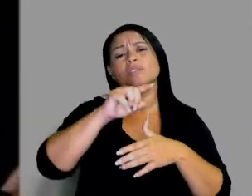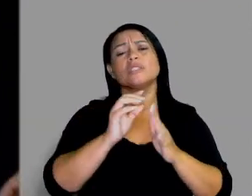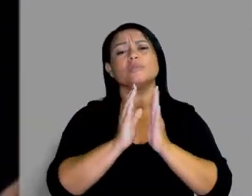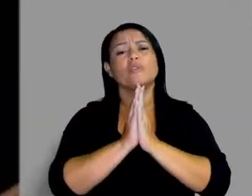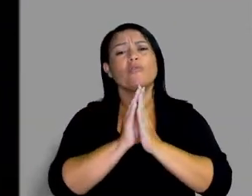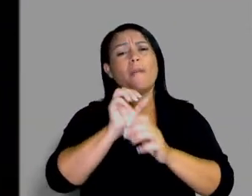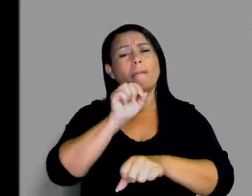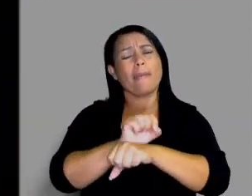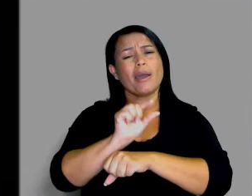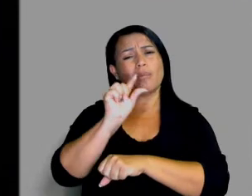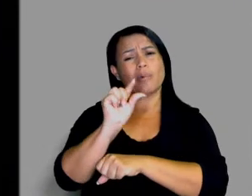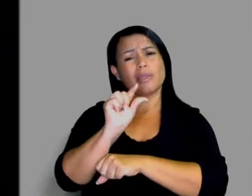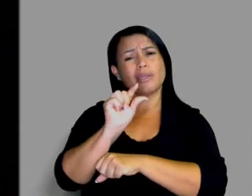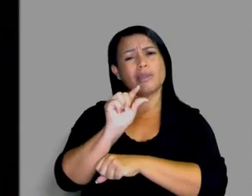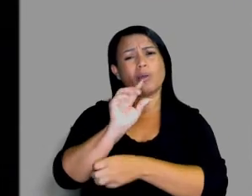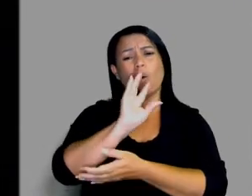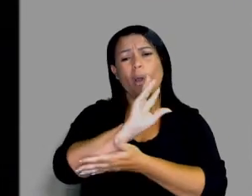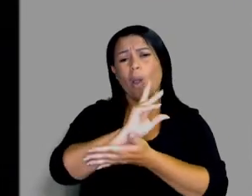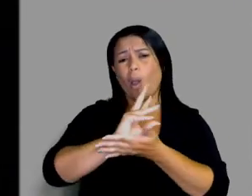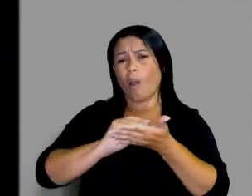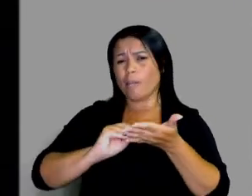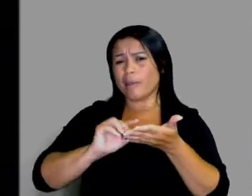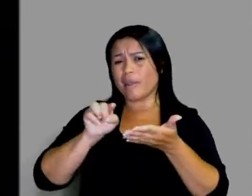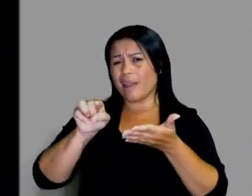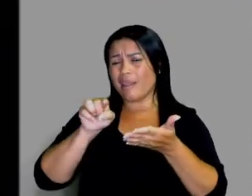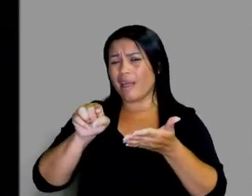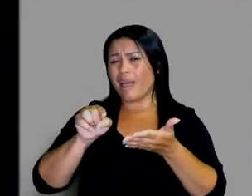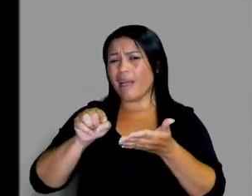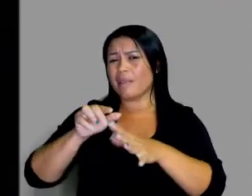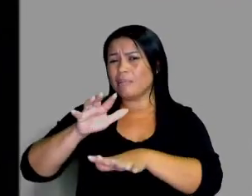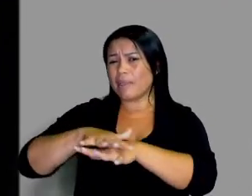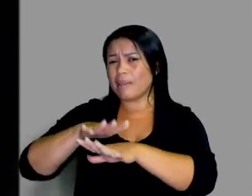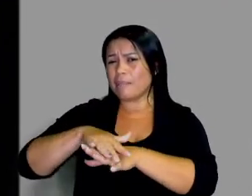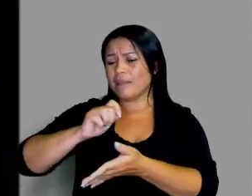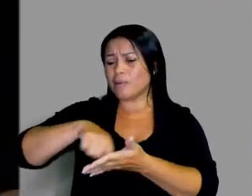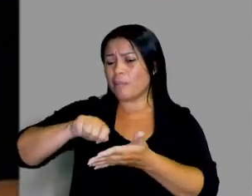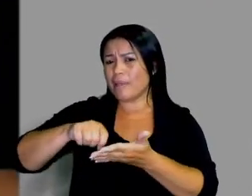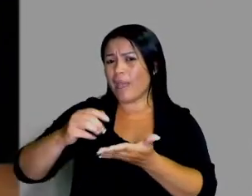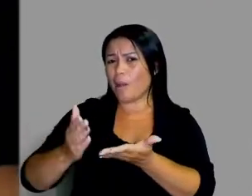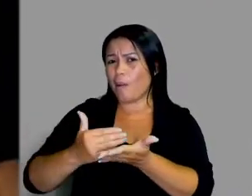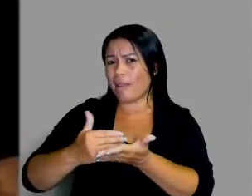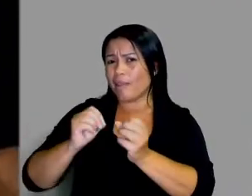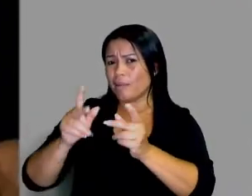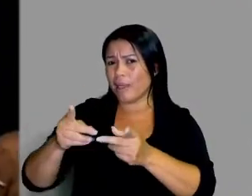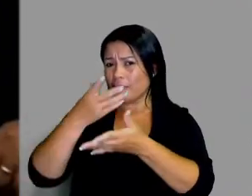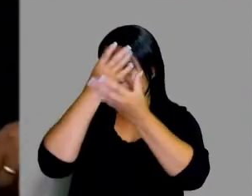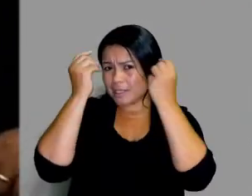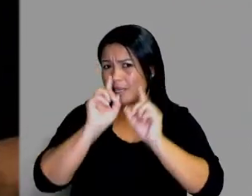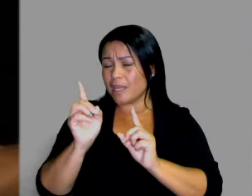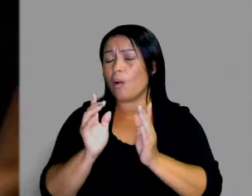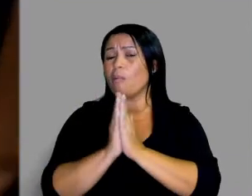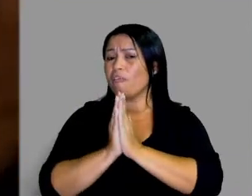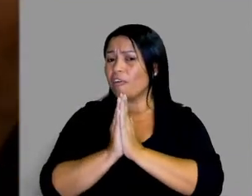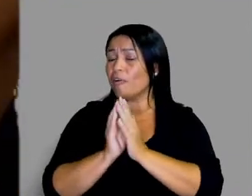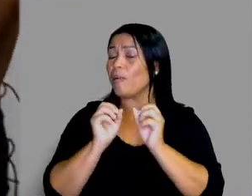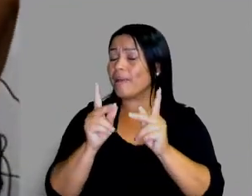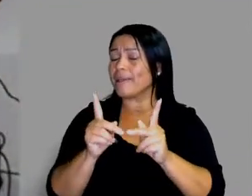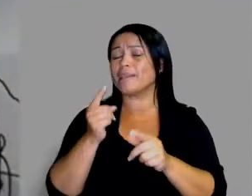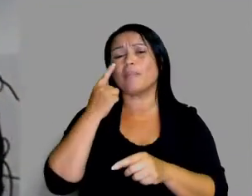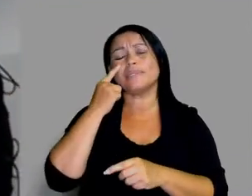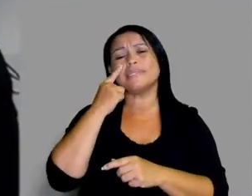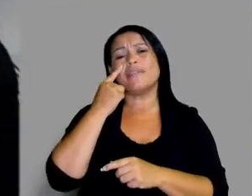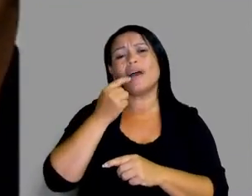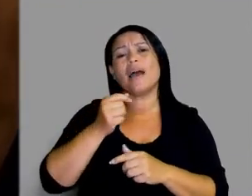vocês dêem uma paradinha no vídeo, copia naquele caderninho de matemática para não esquecer, tá bom? Então, considere, né,